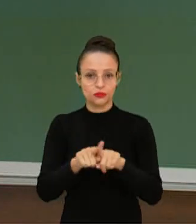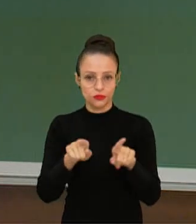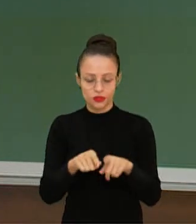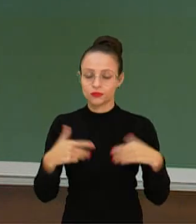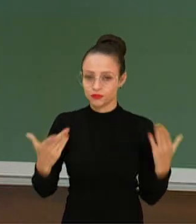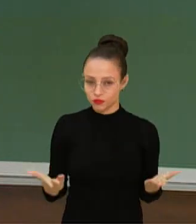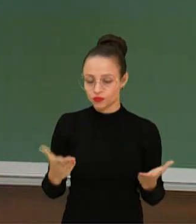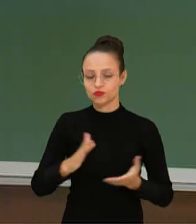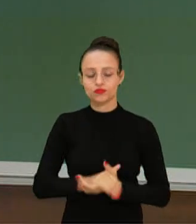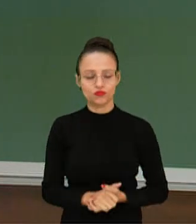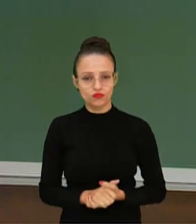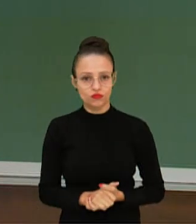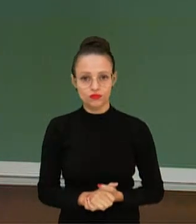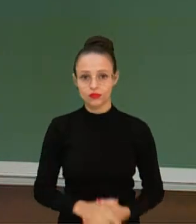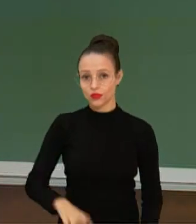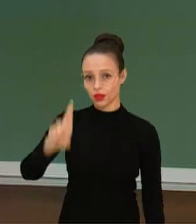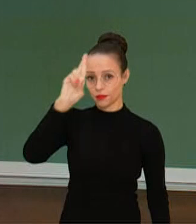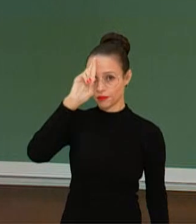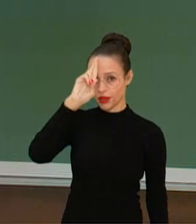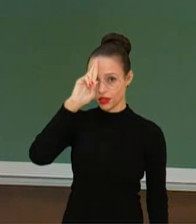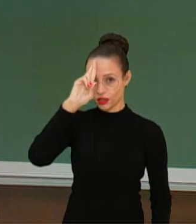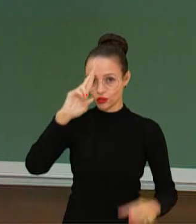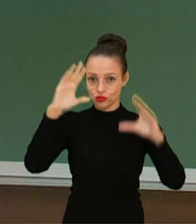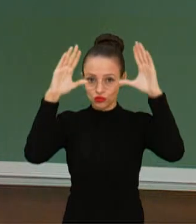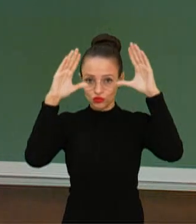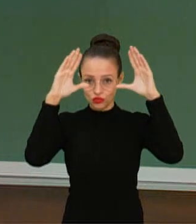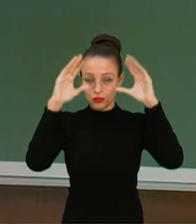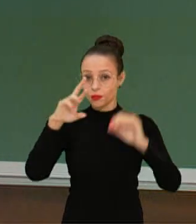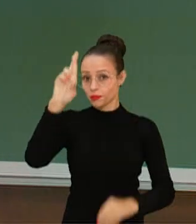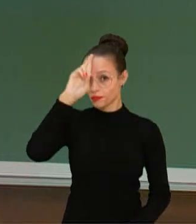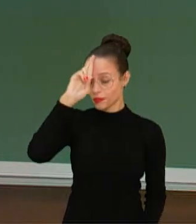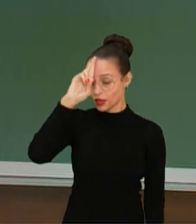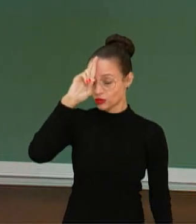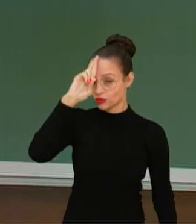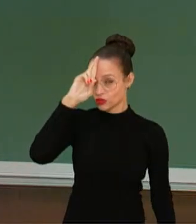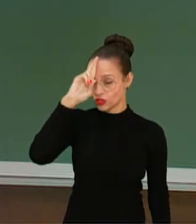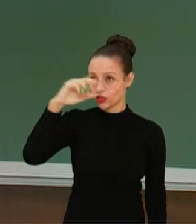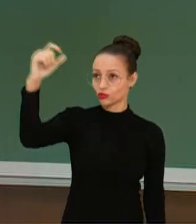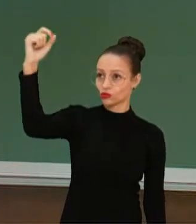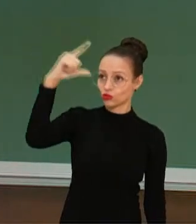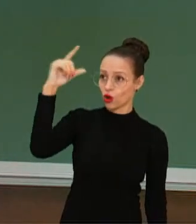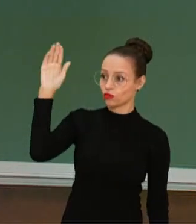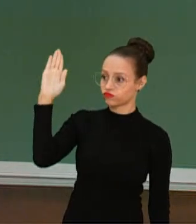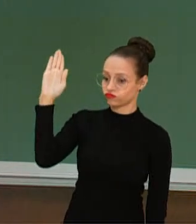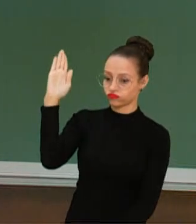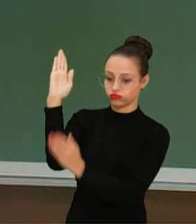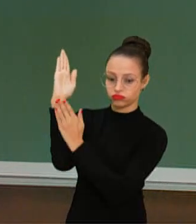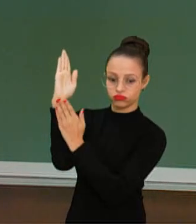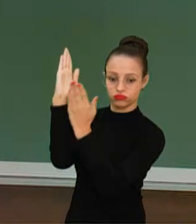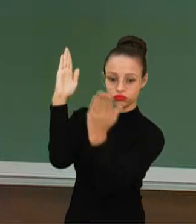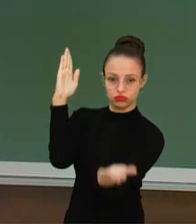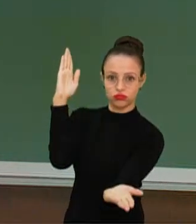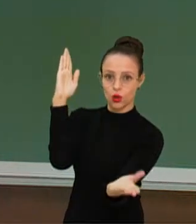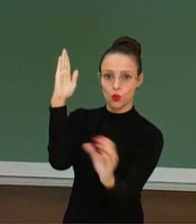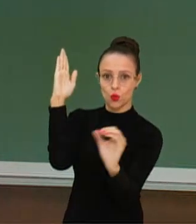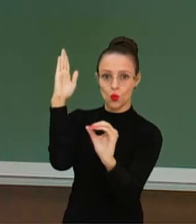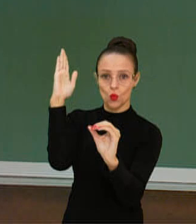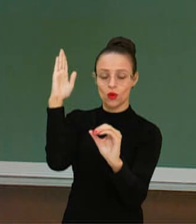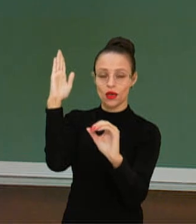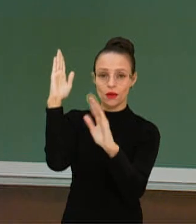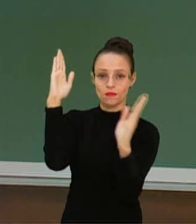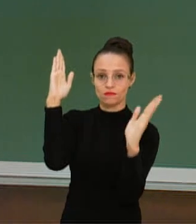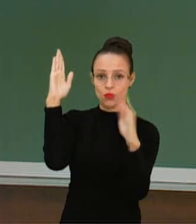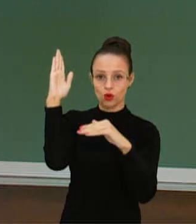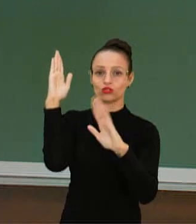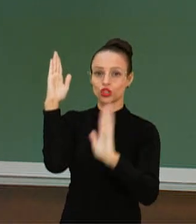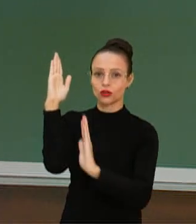varia, ok? Meio-dia, o sol está bem certinho lá em cima, então não tem sombra. Agora, ele caminhou um pouquinho ou antes do meio-dia,